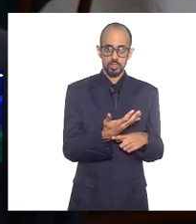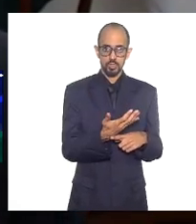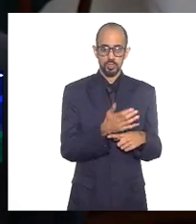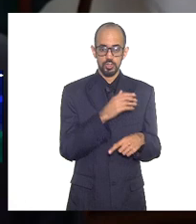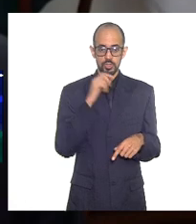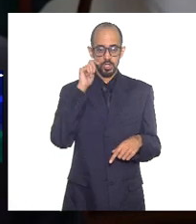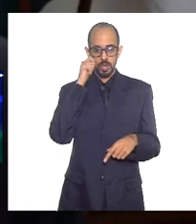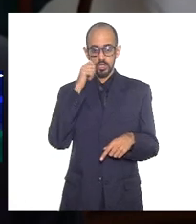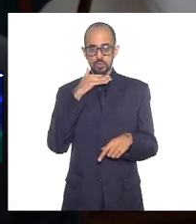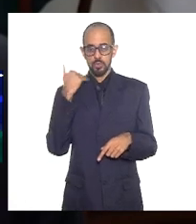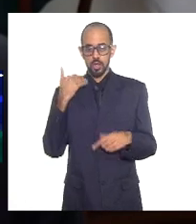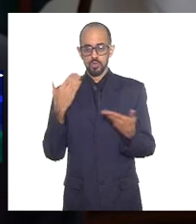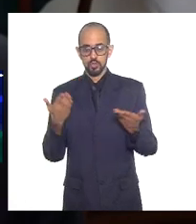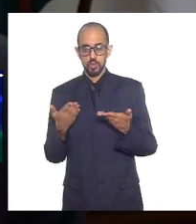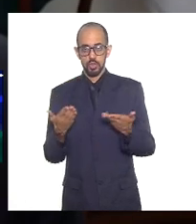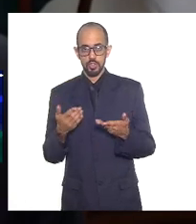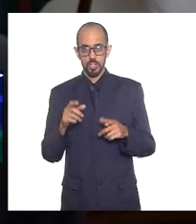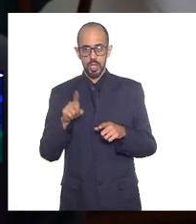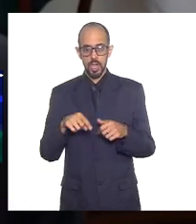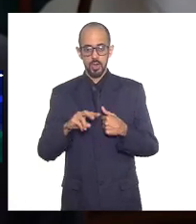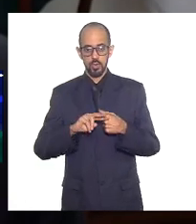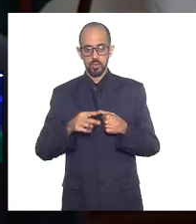um resultado de